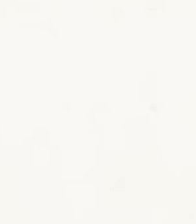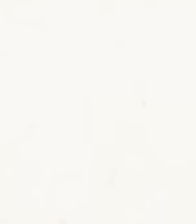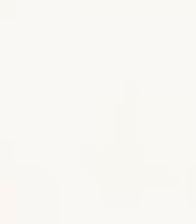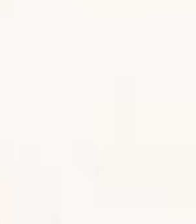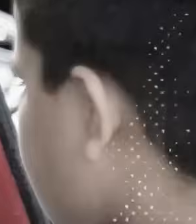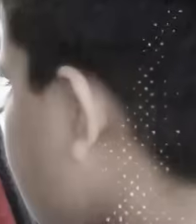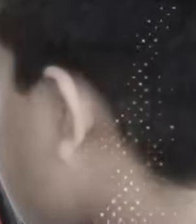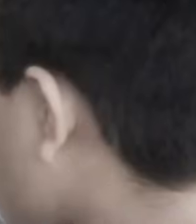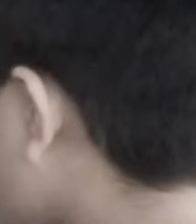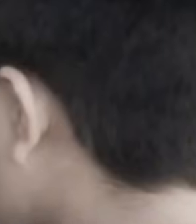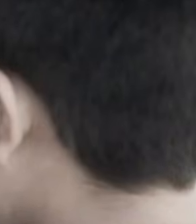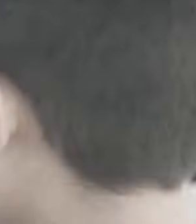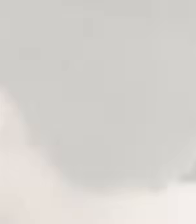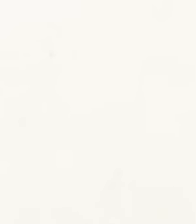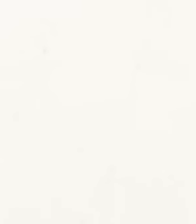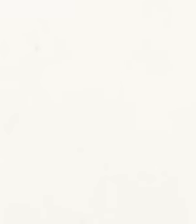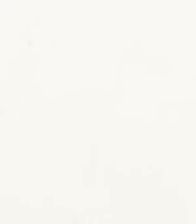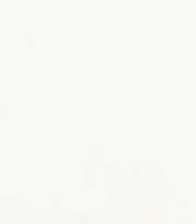Jesus.